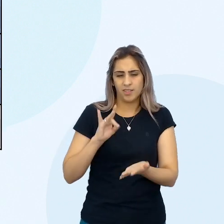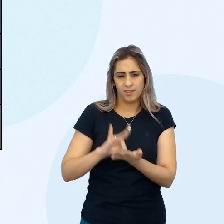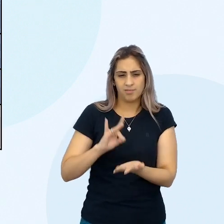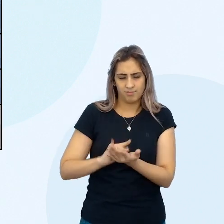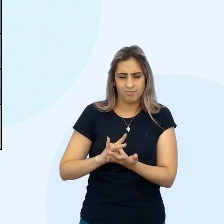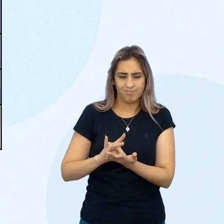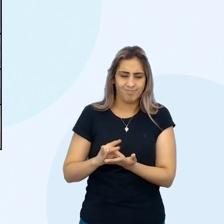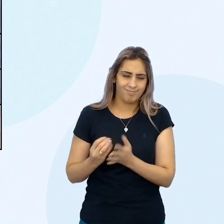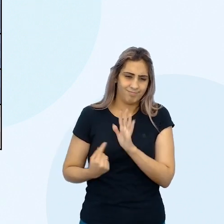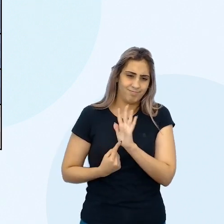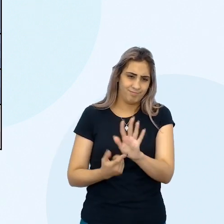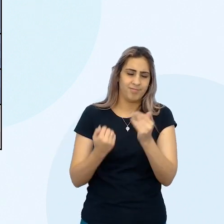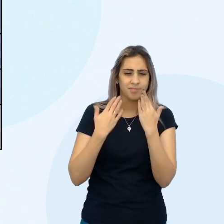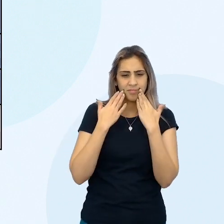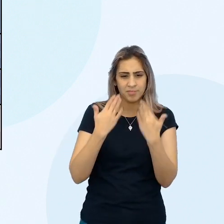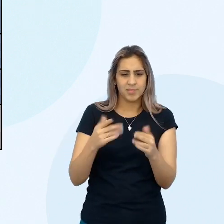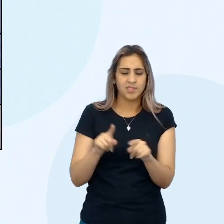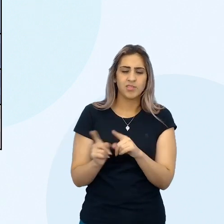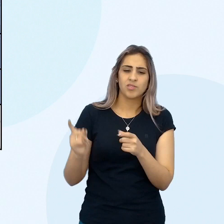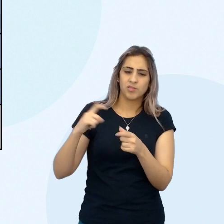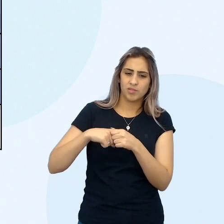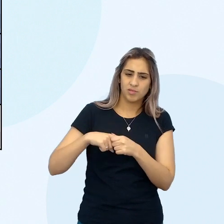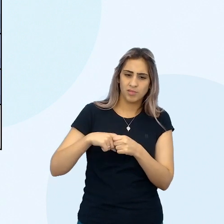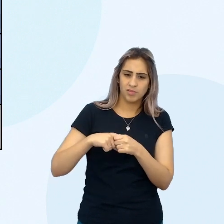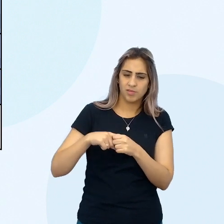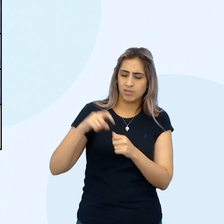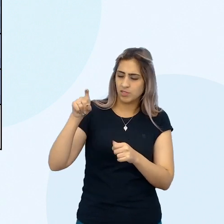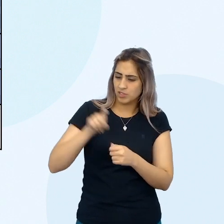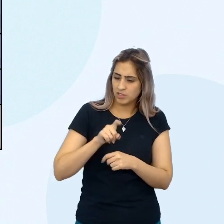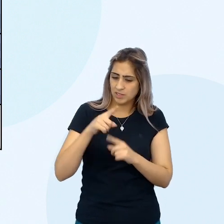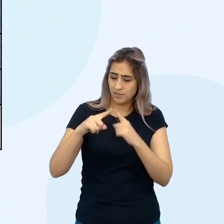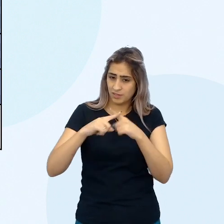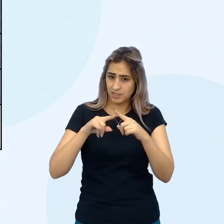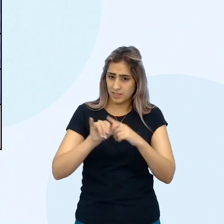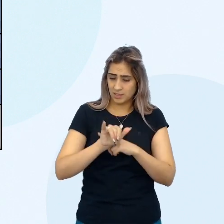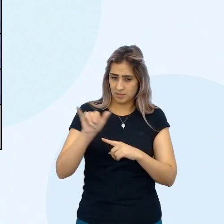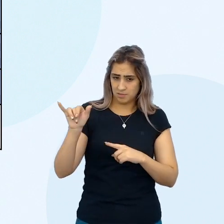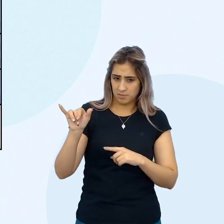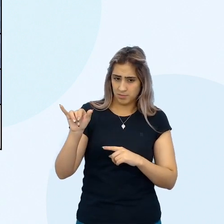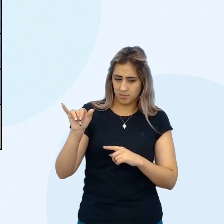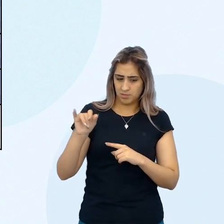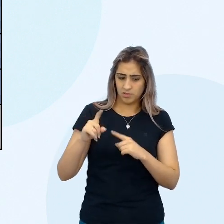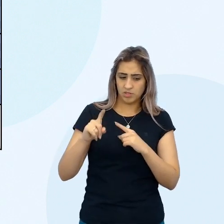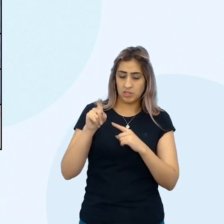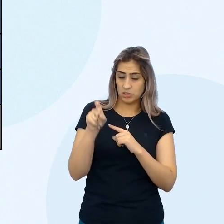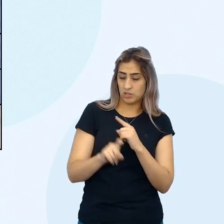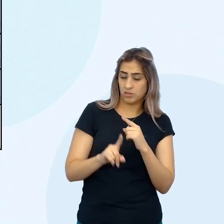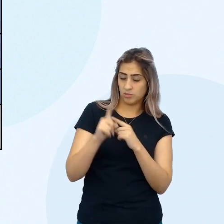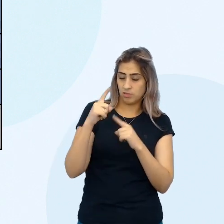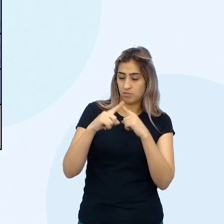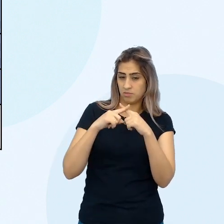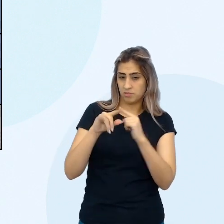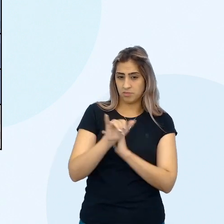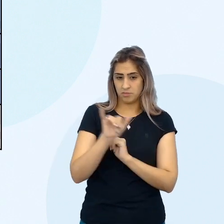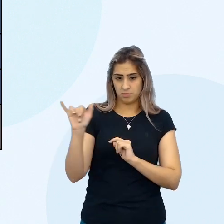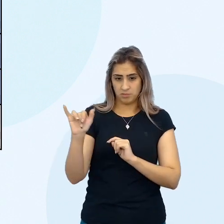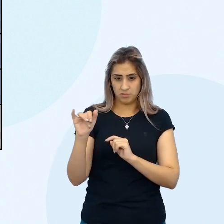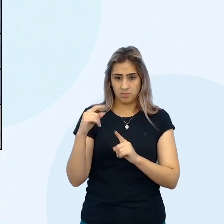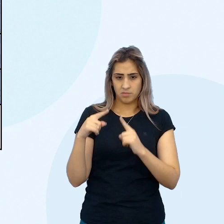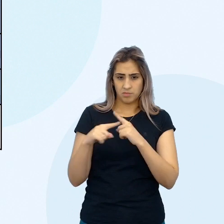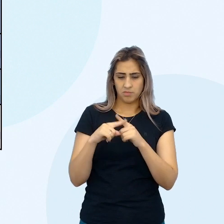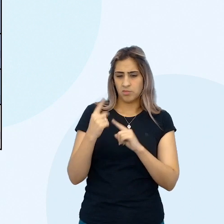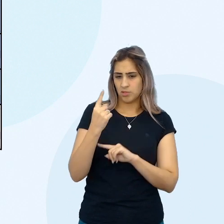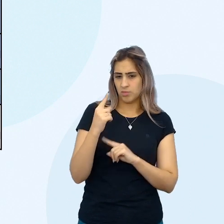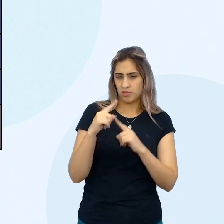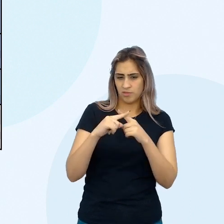Opa, sempre aparece. muito número. comum. Agora tá faltando a coluna x vezes y. Certo. Tá bom, Osmar, x vezes y. Então vai ser 1 vez menos 40, você precisa